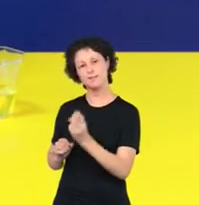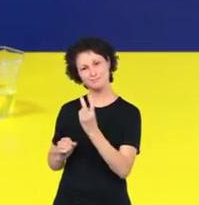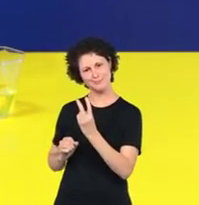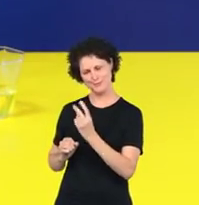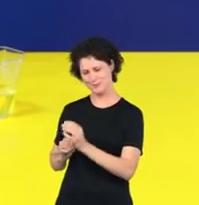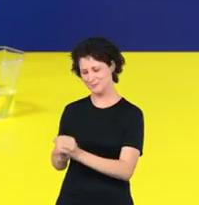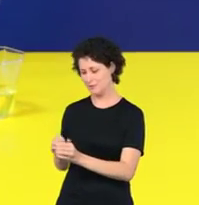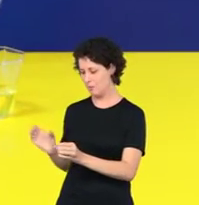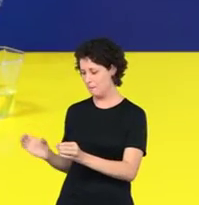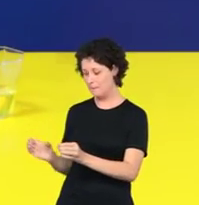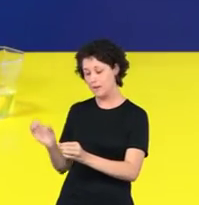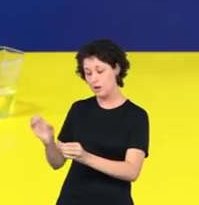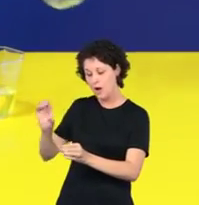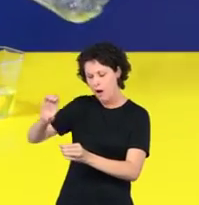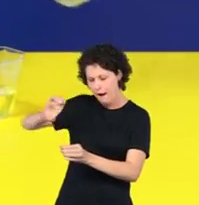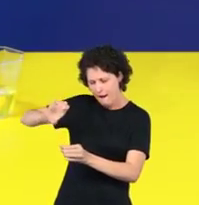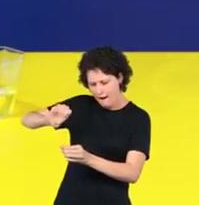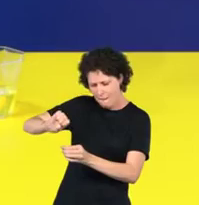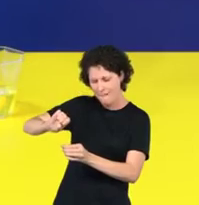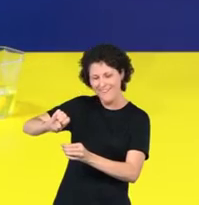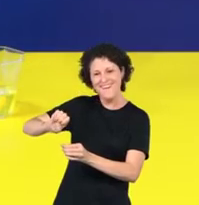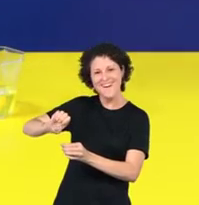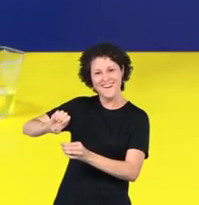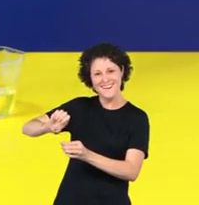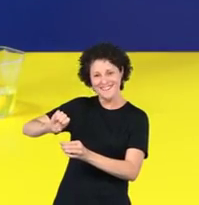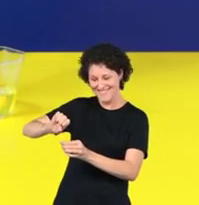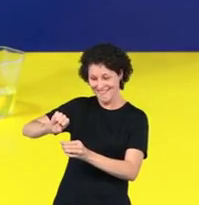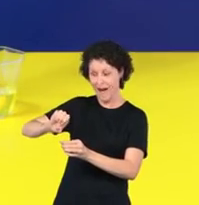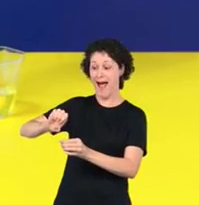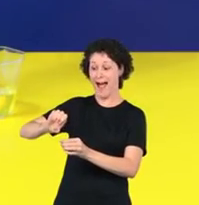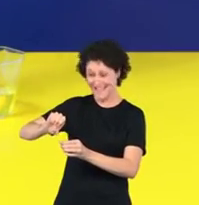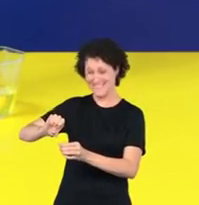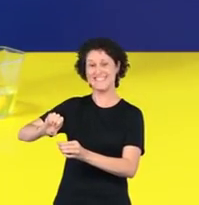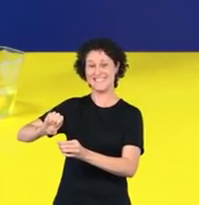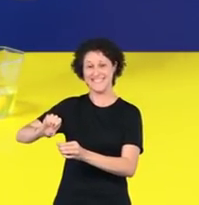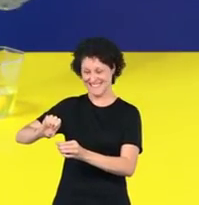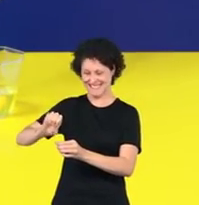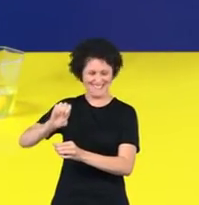Vamos fazer com o segundo ovo. Olha só, apertando.